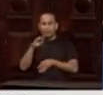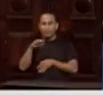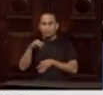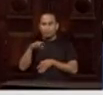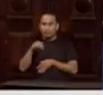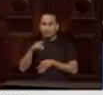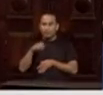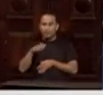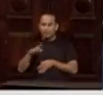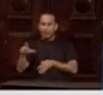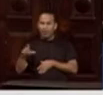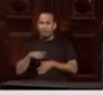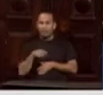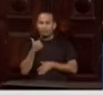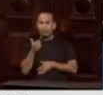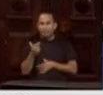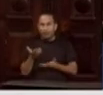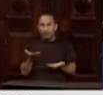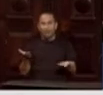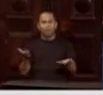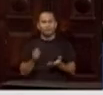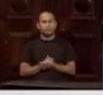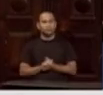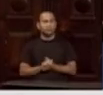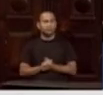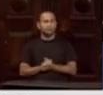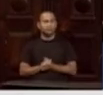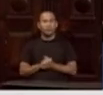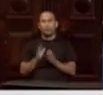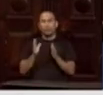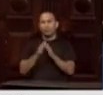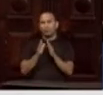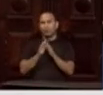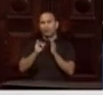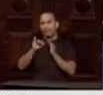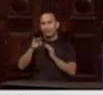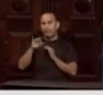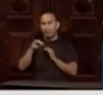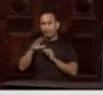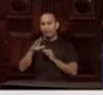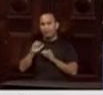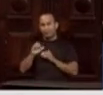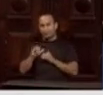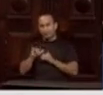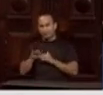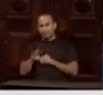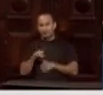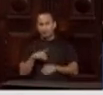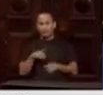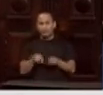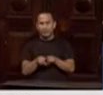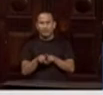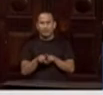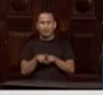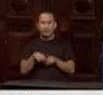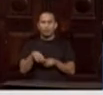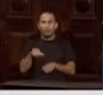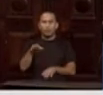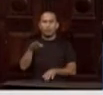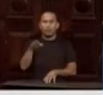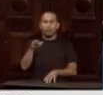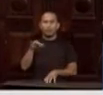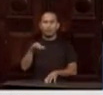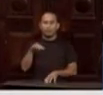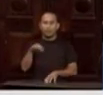intermunicipal, já não tendo mais o bilhete único, para o morador de Itaguaí, Mangaratiba, e da Baixada Fluminense, uma